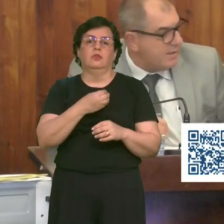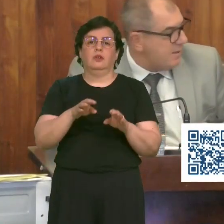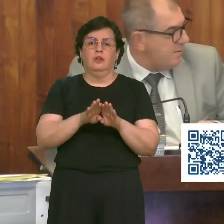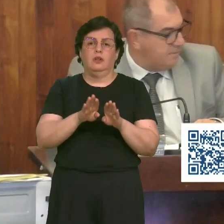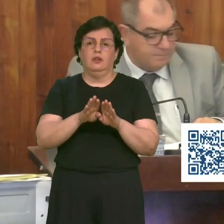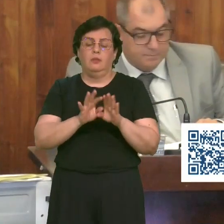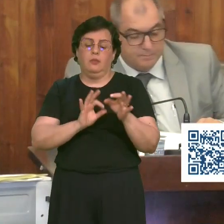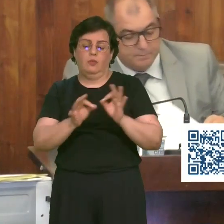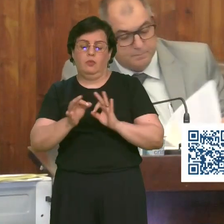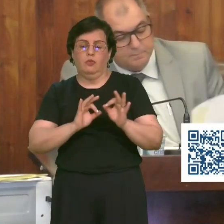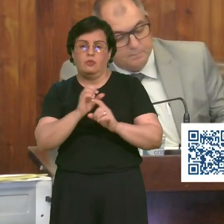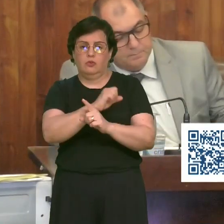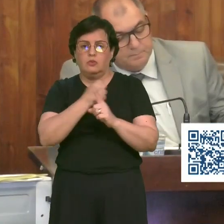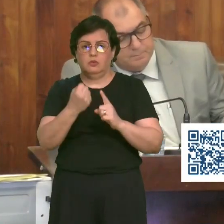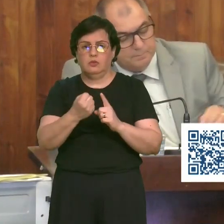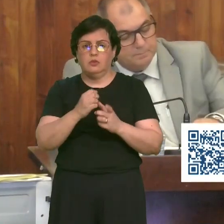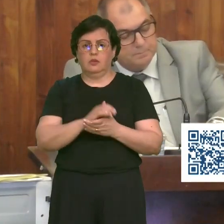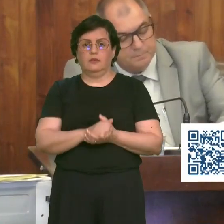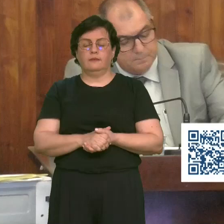sociais